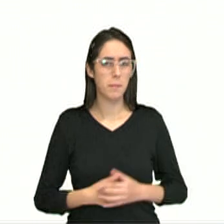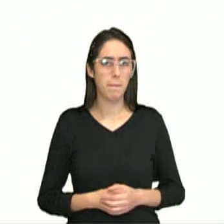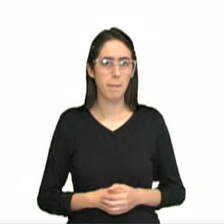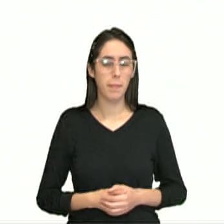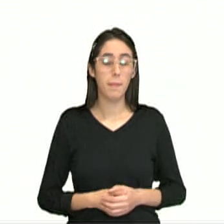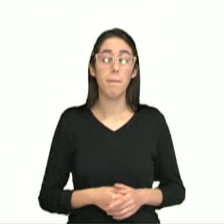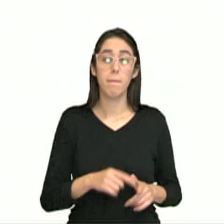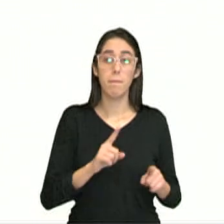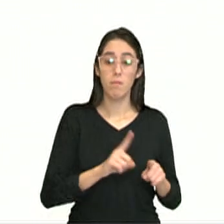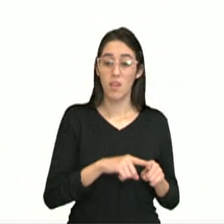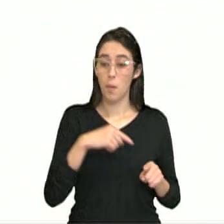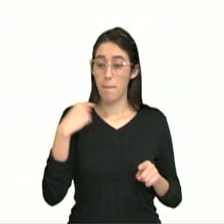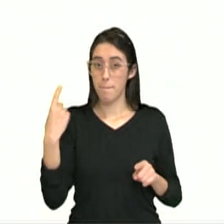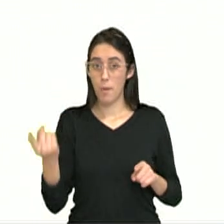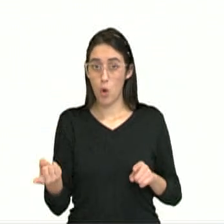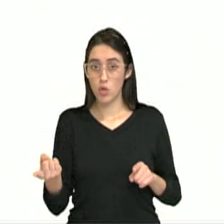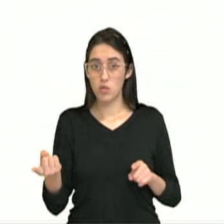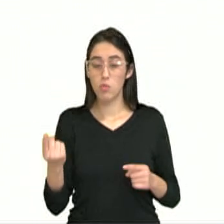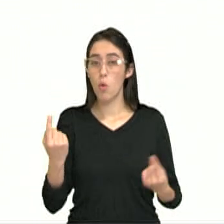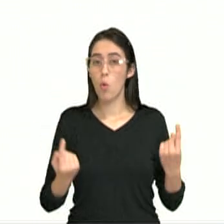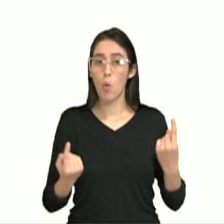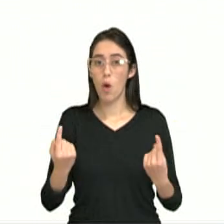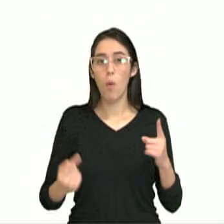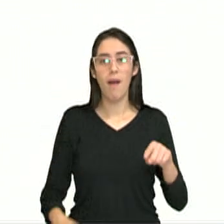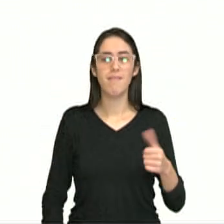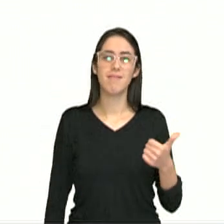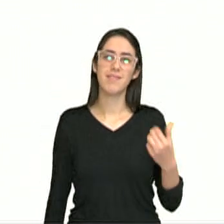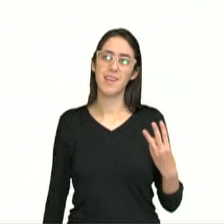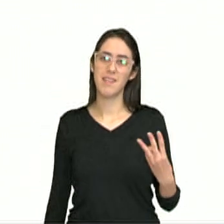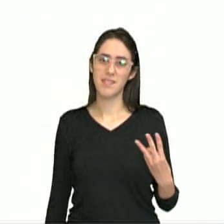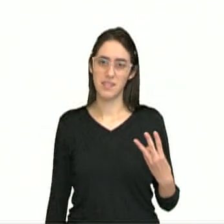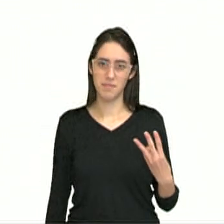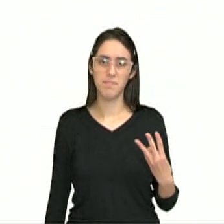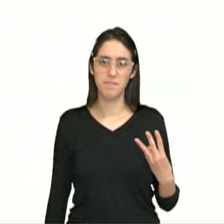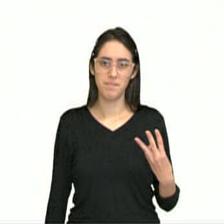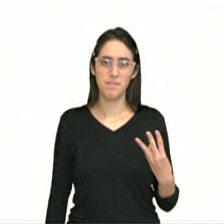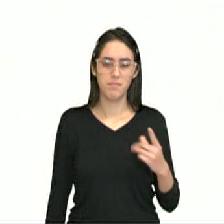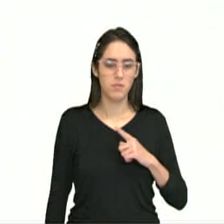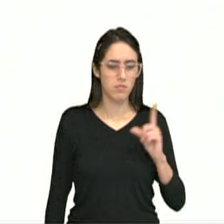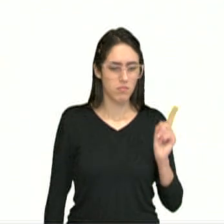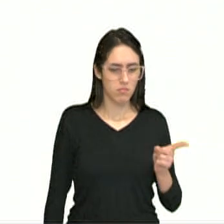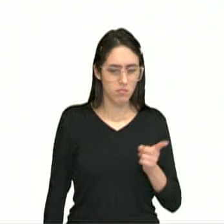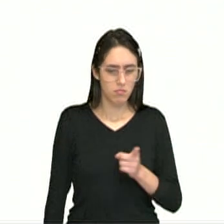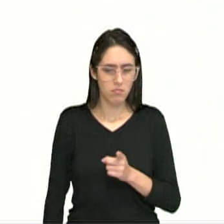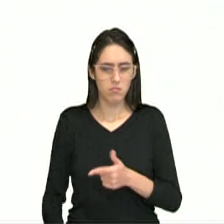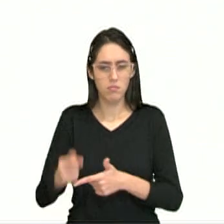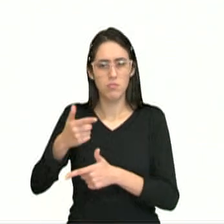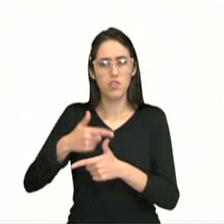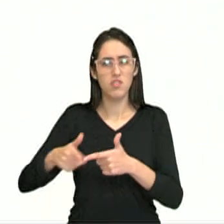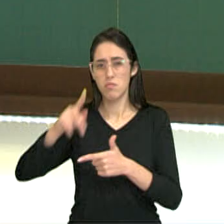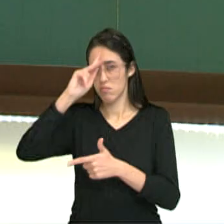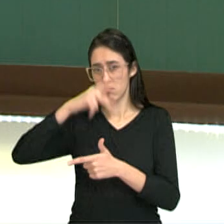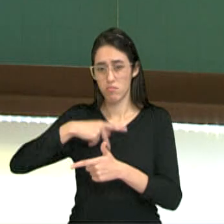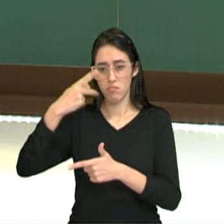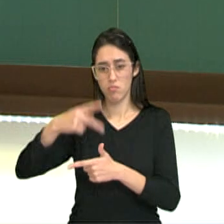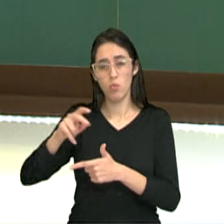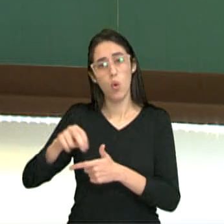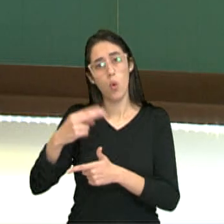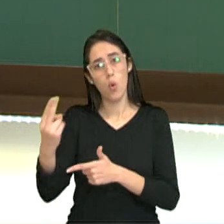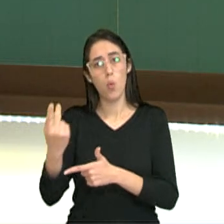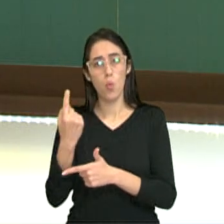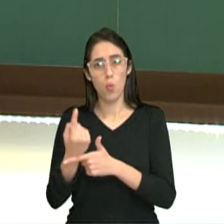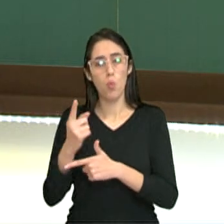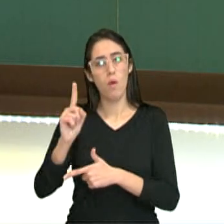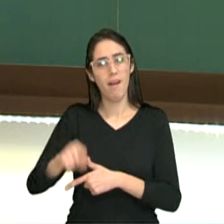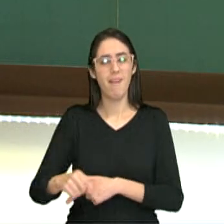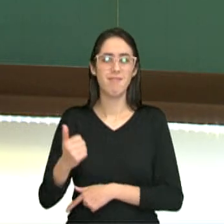o próximo termo aqui seria o 13, o próximo número que só é divisível por ele mesmo e por 1, depois do 11,